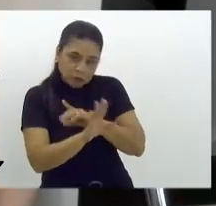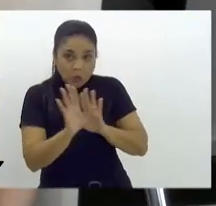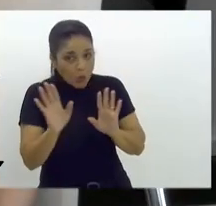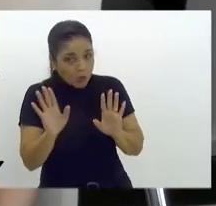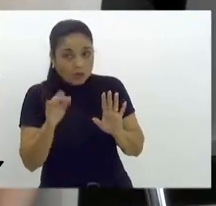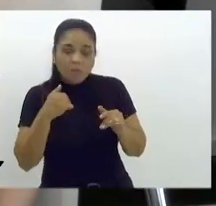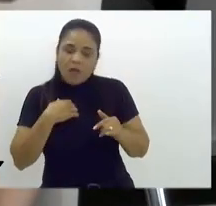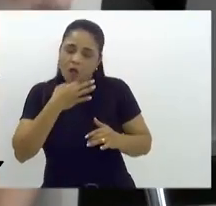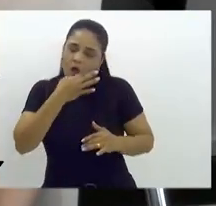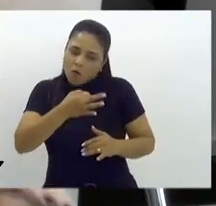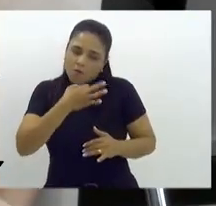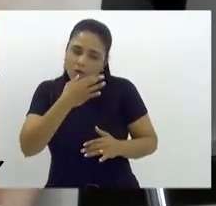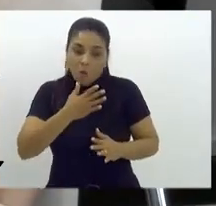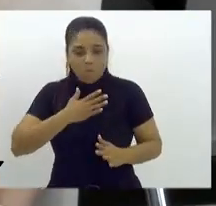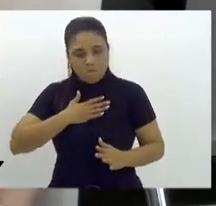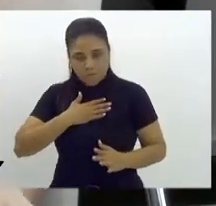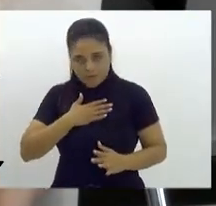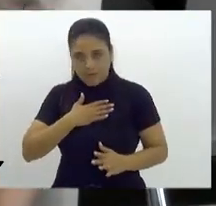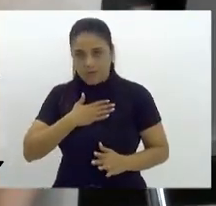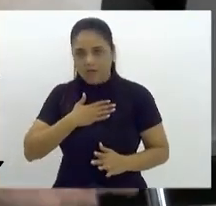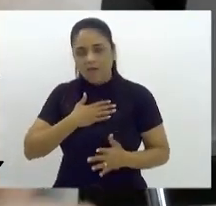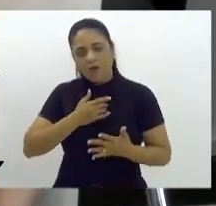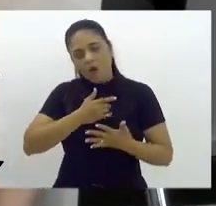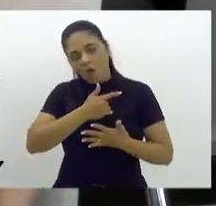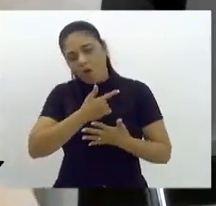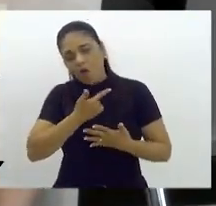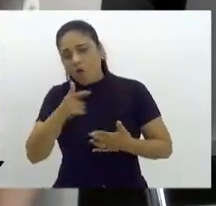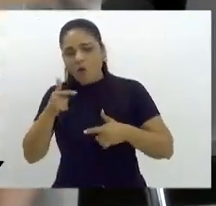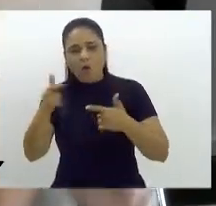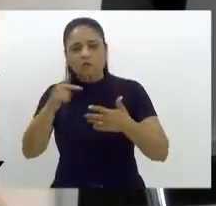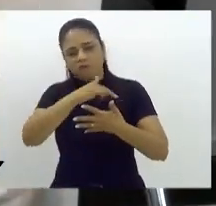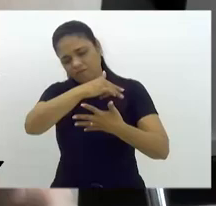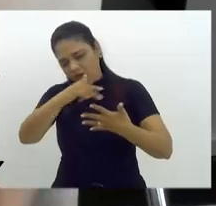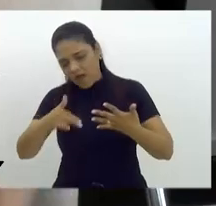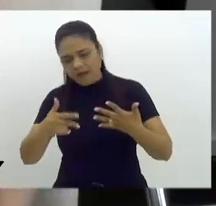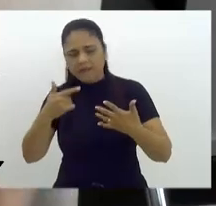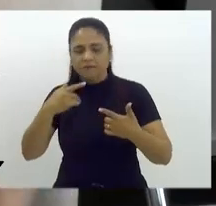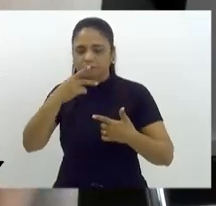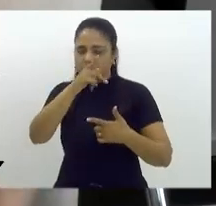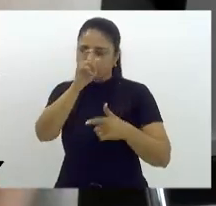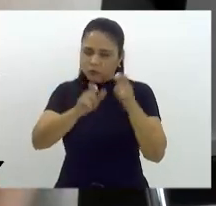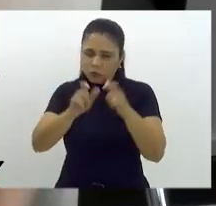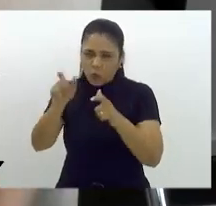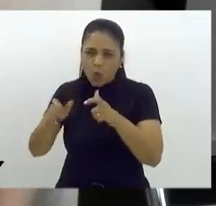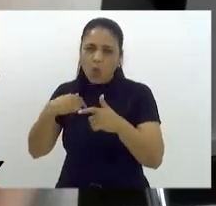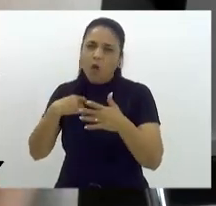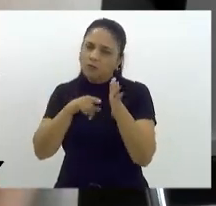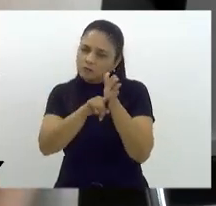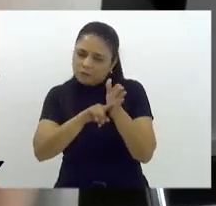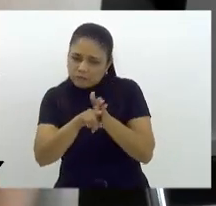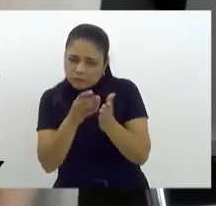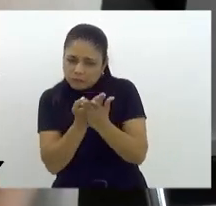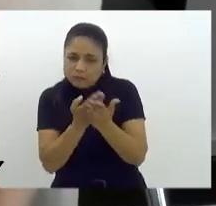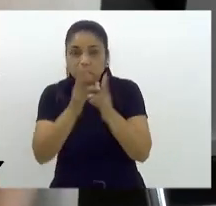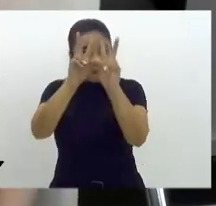a minha opinião de várias várias pessoas né vários estudiosos inclusive do tema